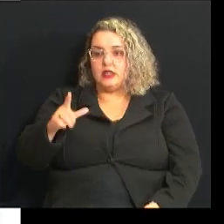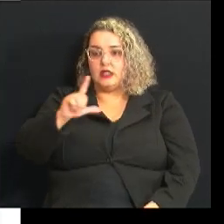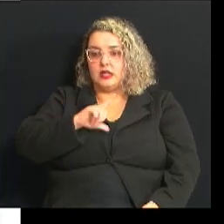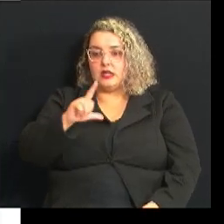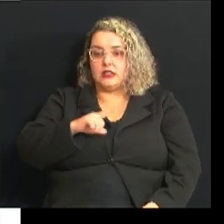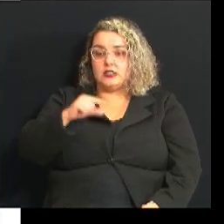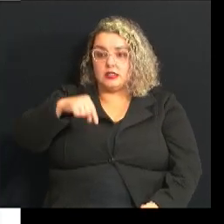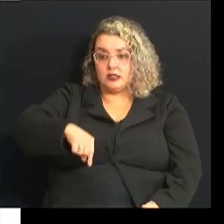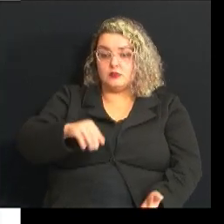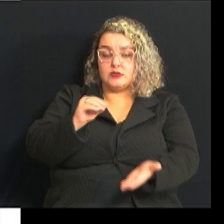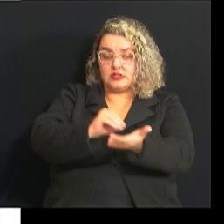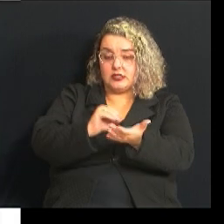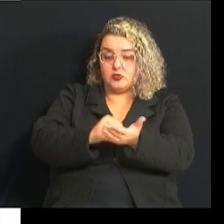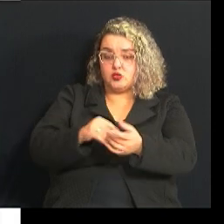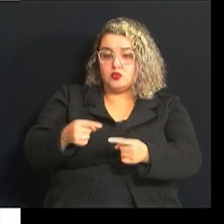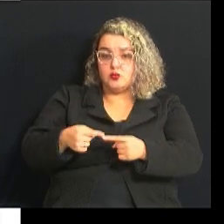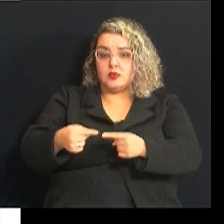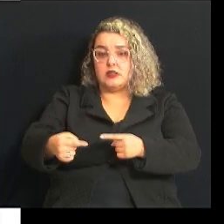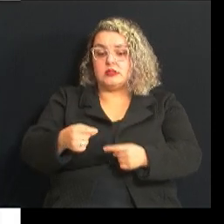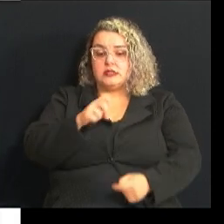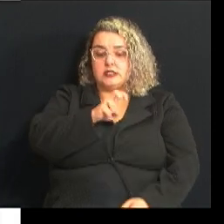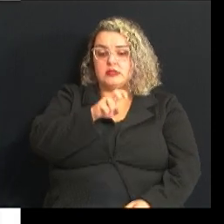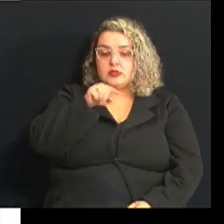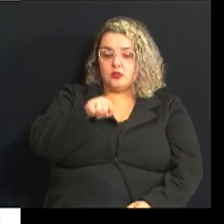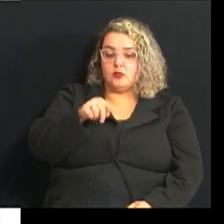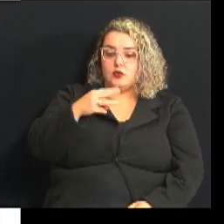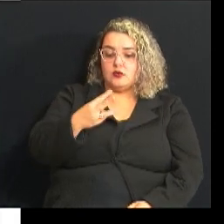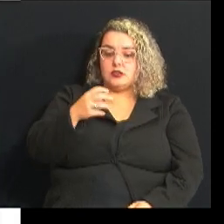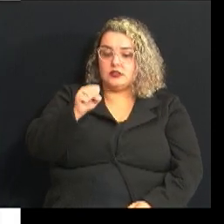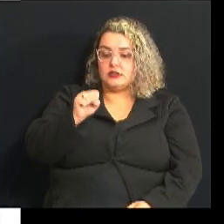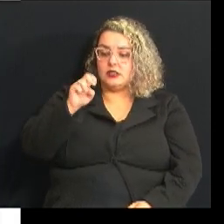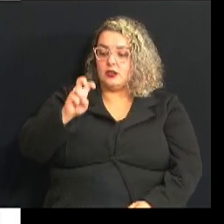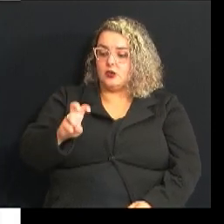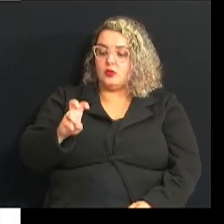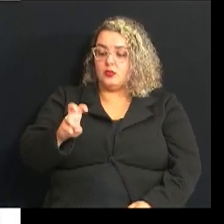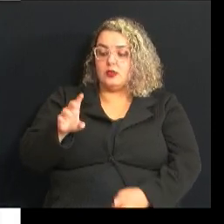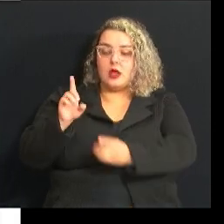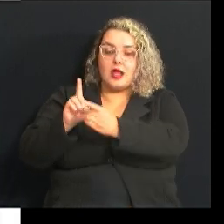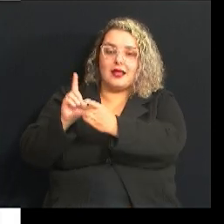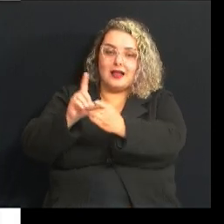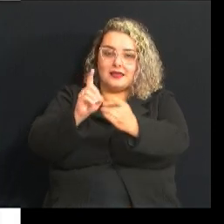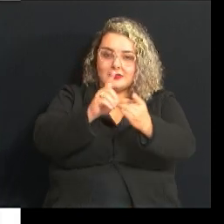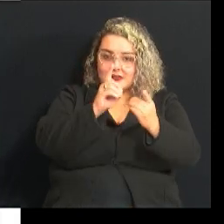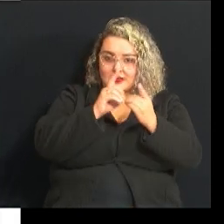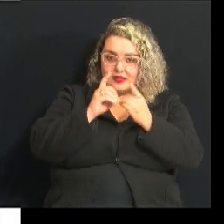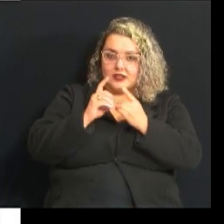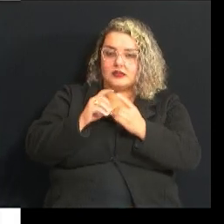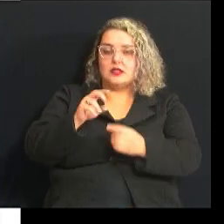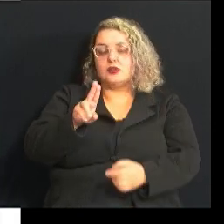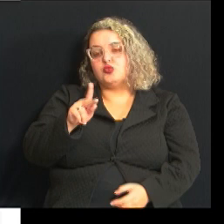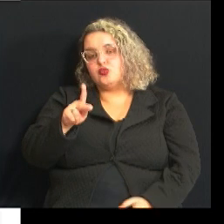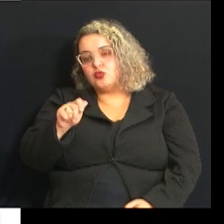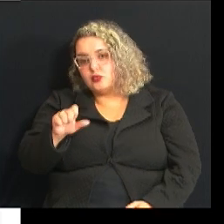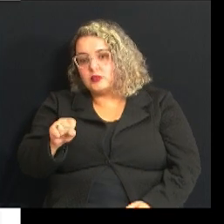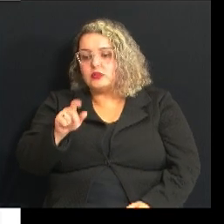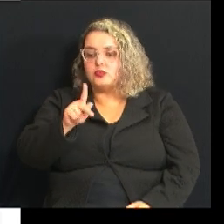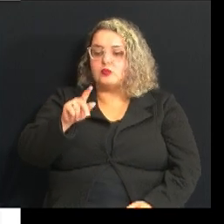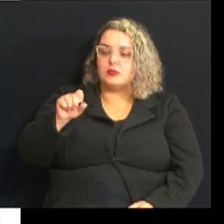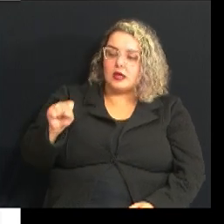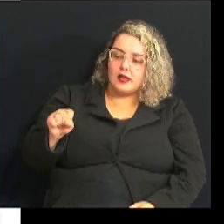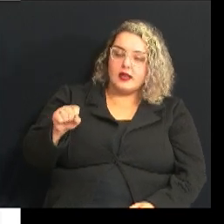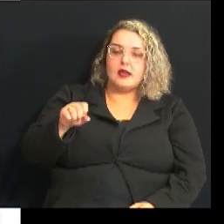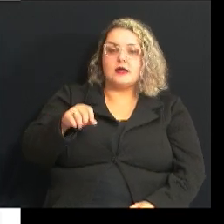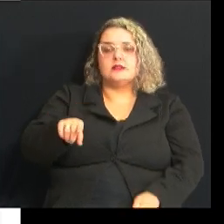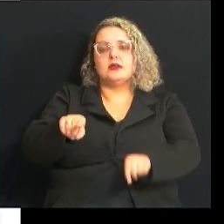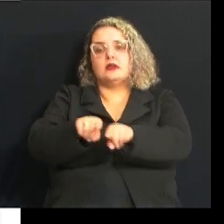nessa última semana, 5.385 atendimentos nas UPAs, nos prontos-socorros e centros